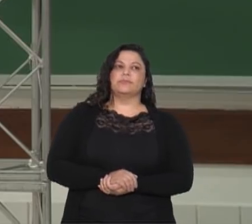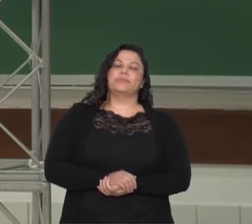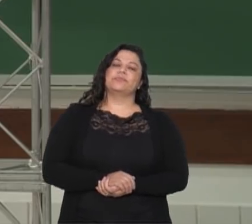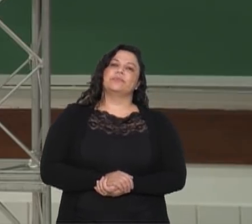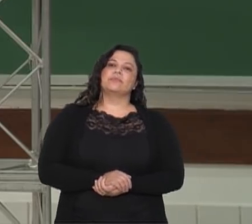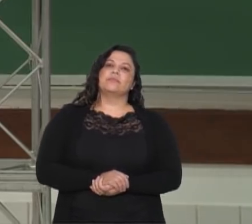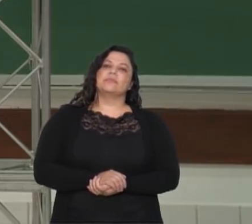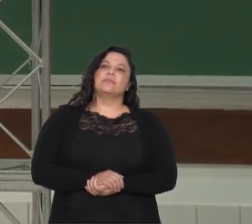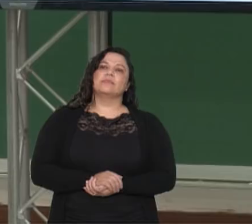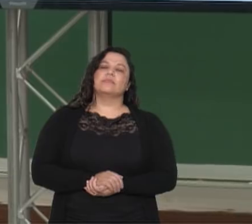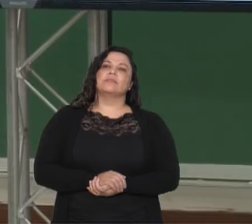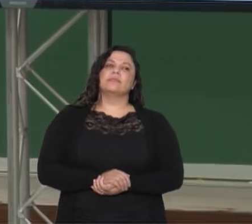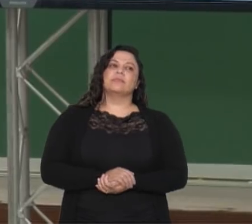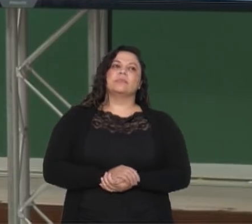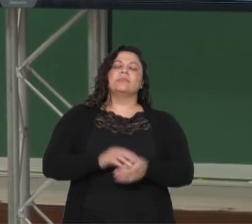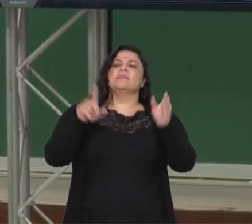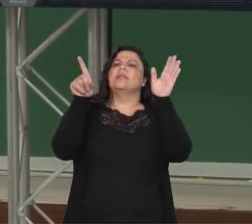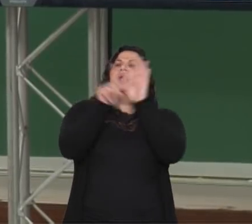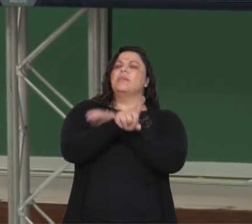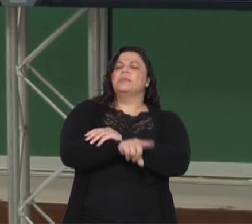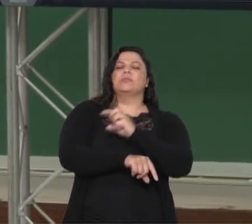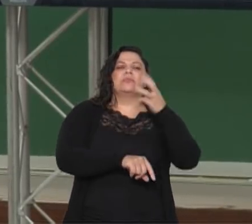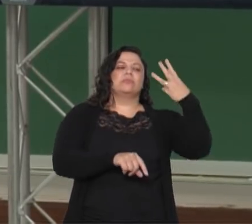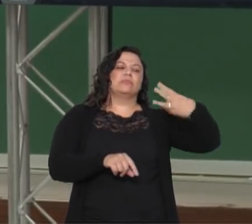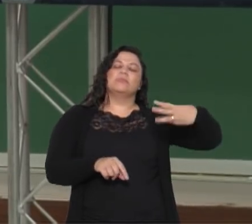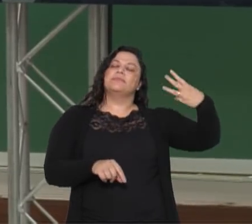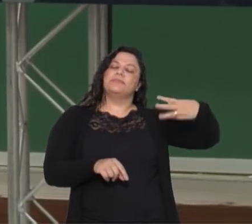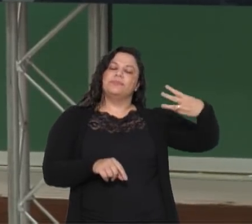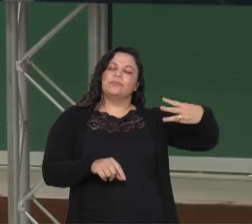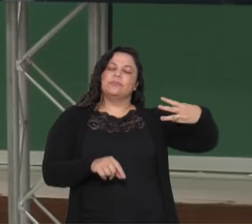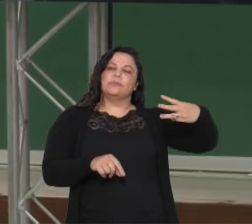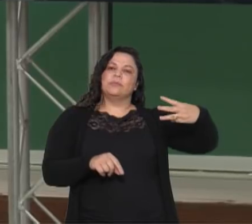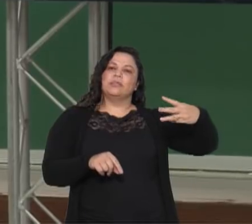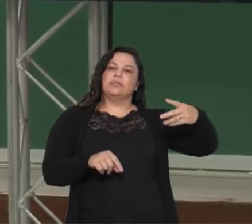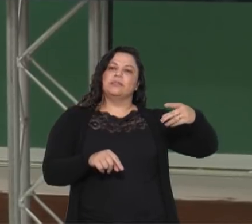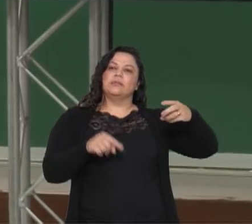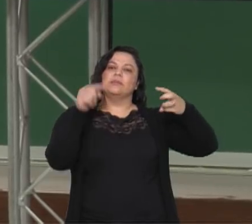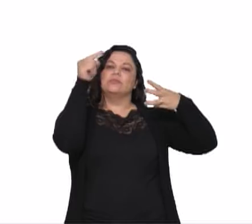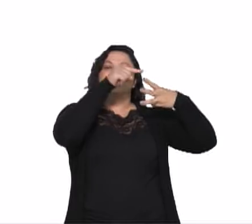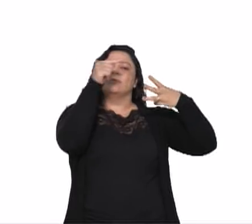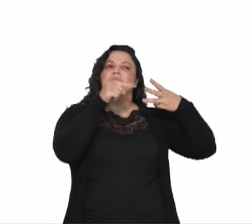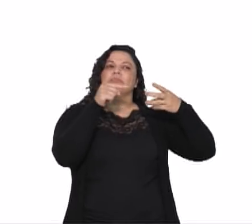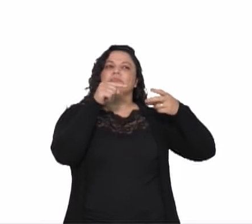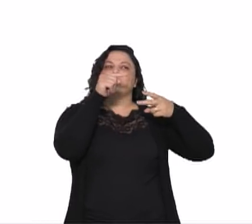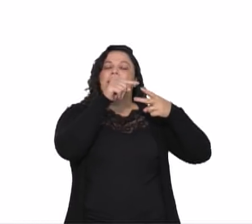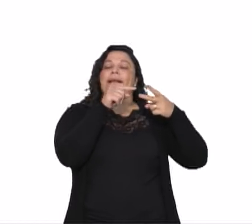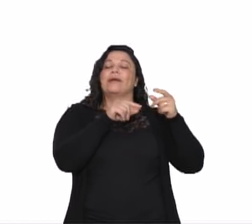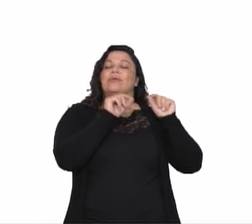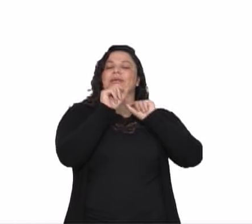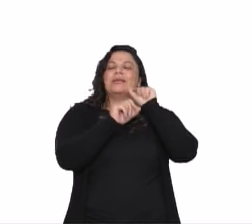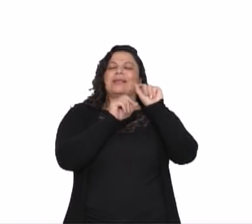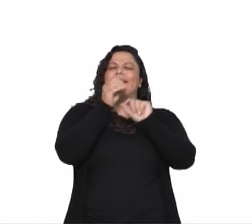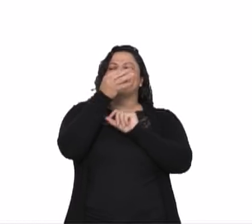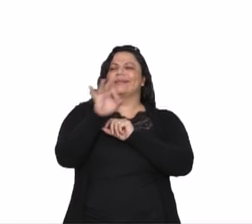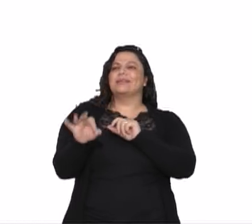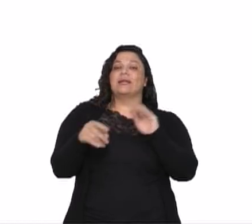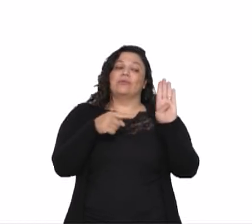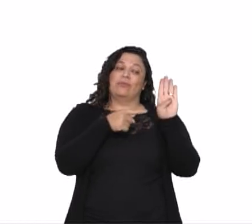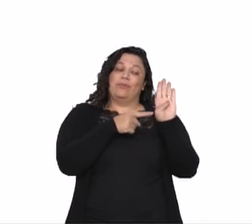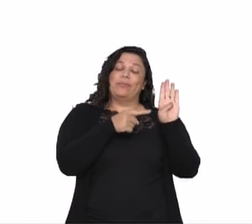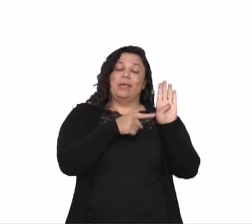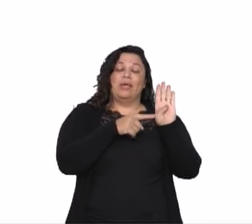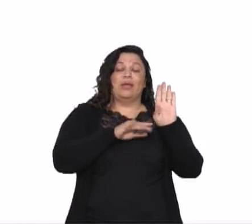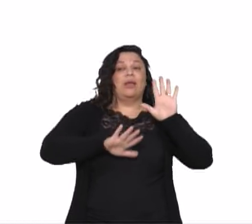sobre o ruído. Vamos ver qual que é a definição melhor para ele. B. Dependem do contexto e